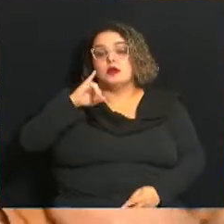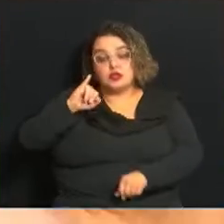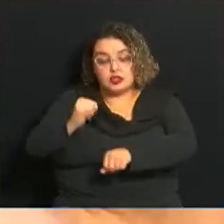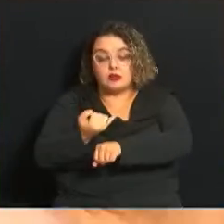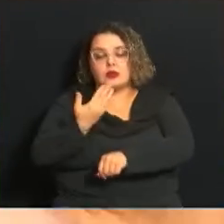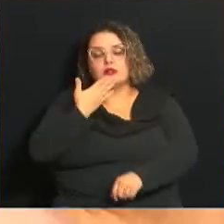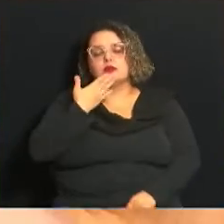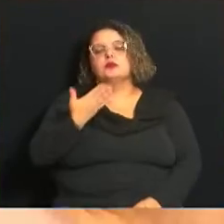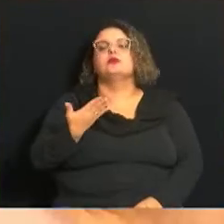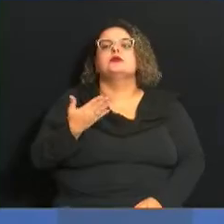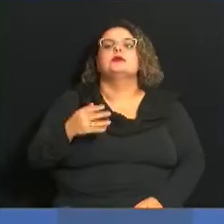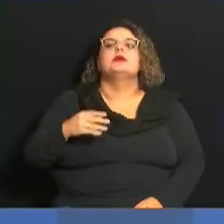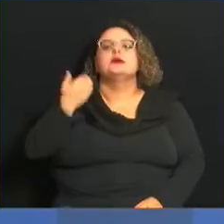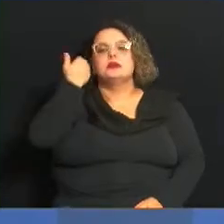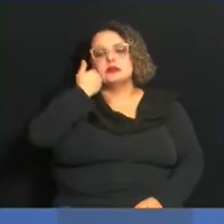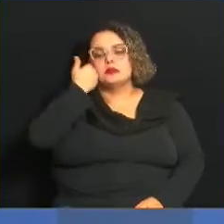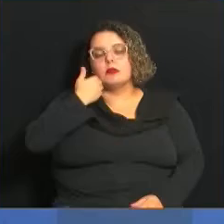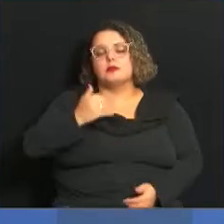do Oeste.